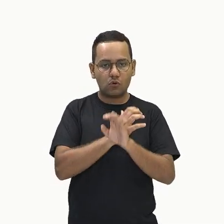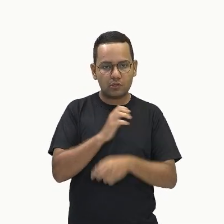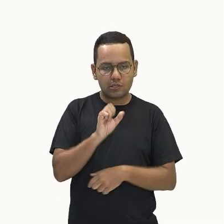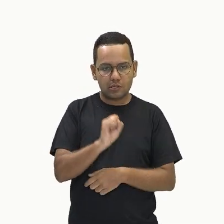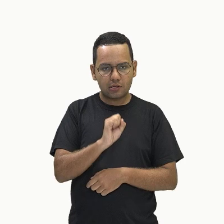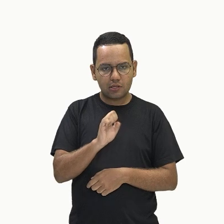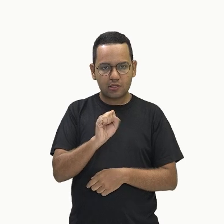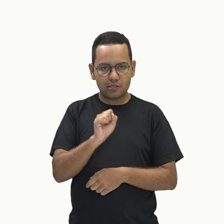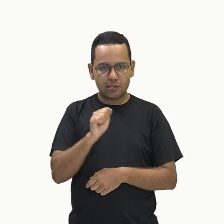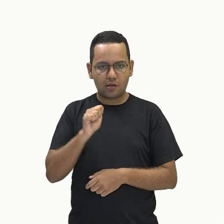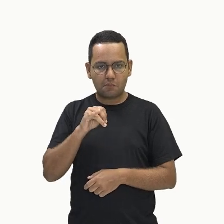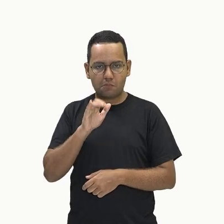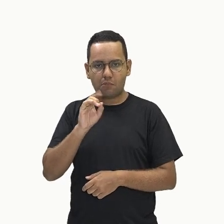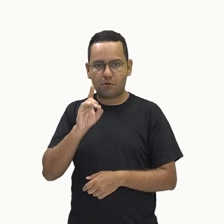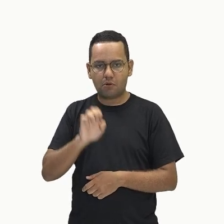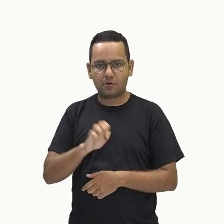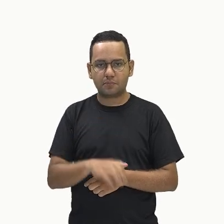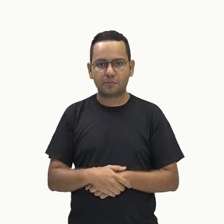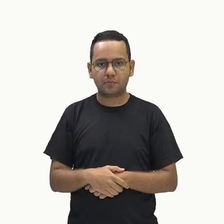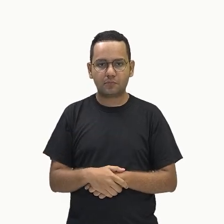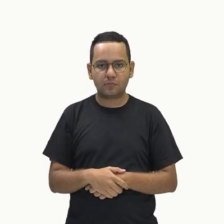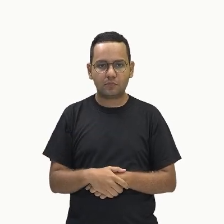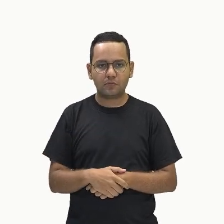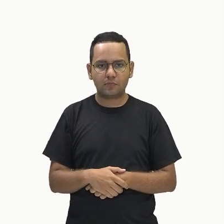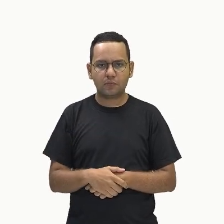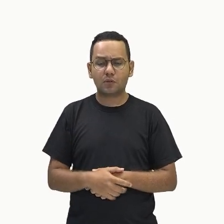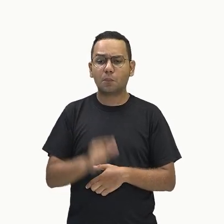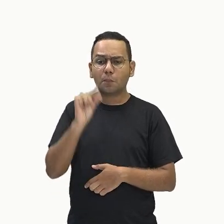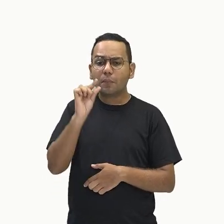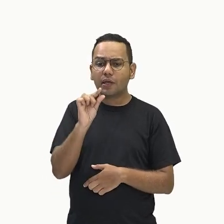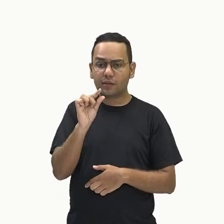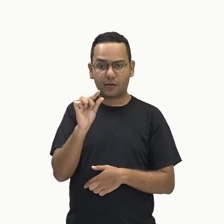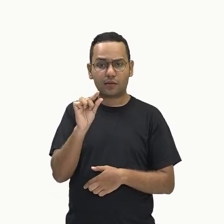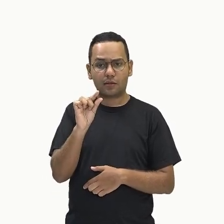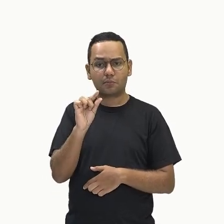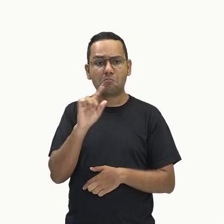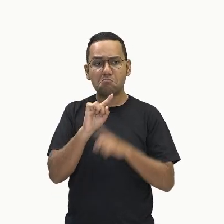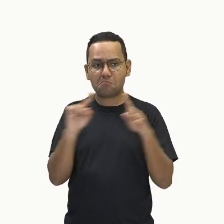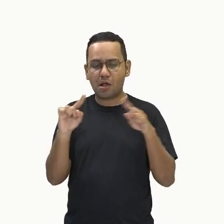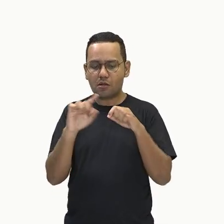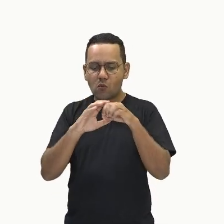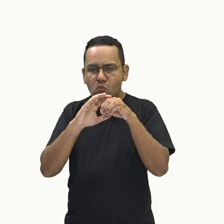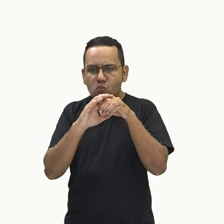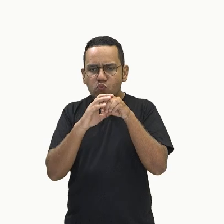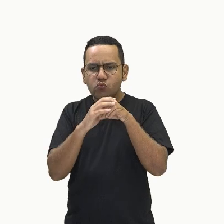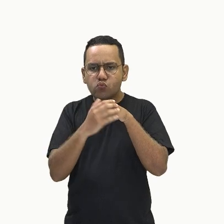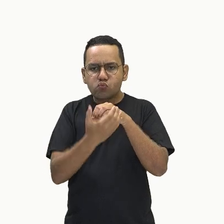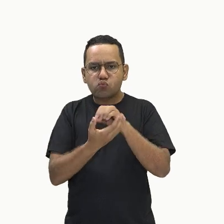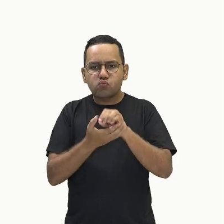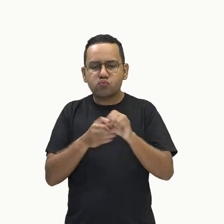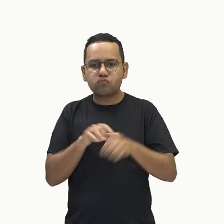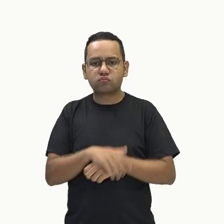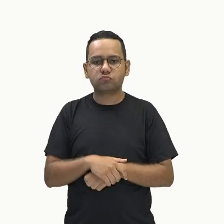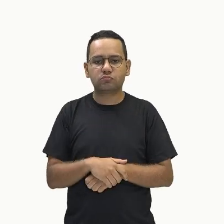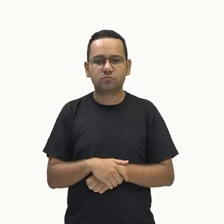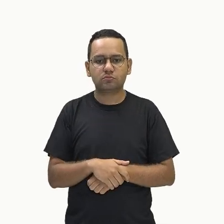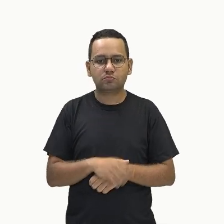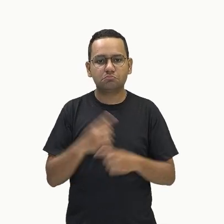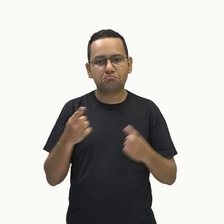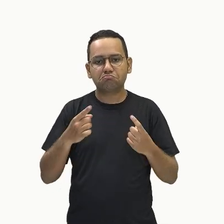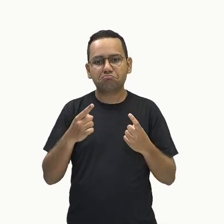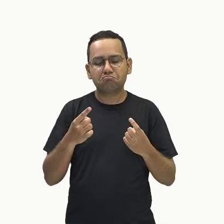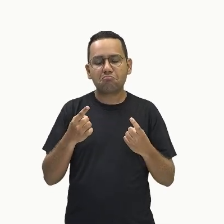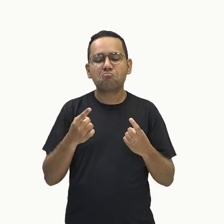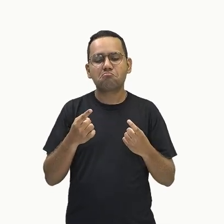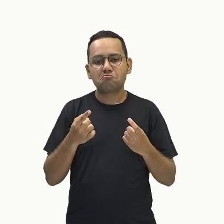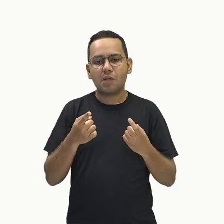sesamoide, que são pequenos e arredondados, e o seu principal exemplo, aqui no